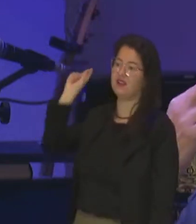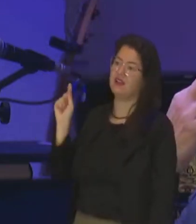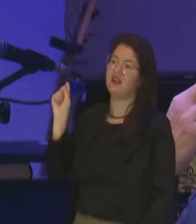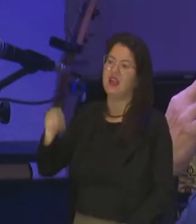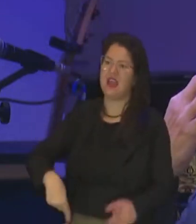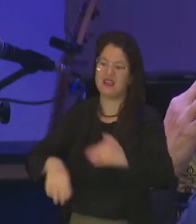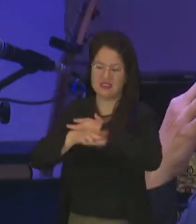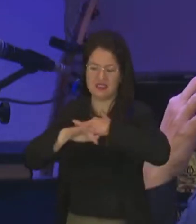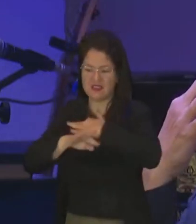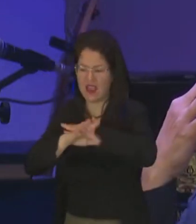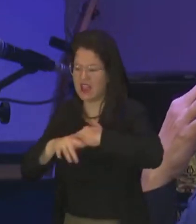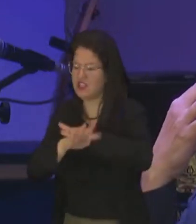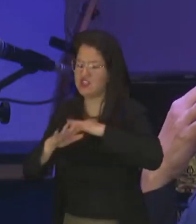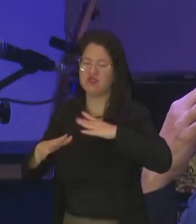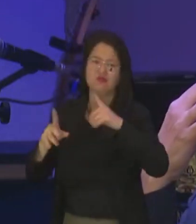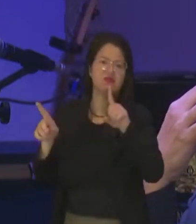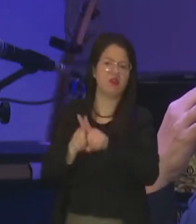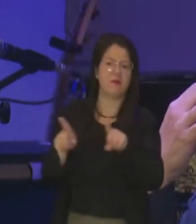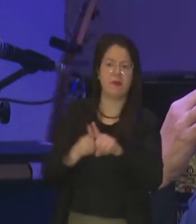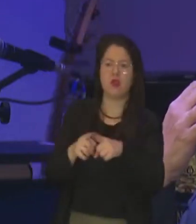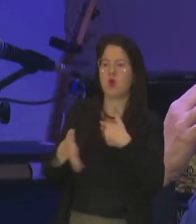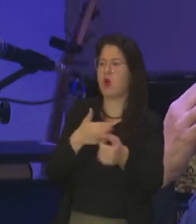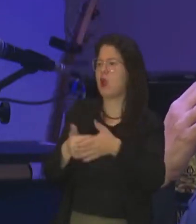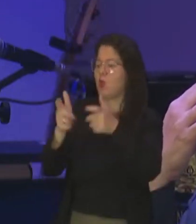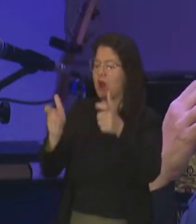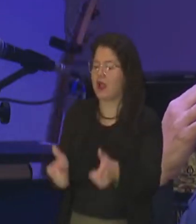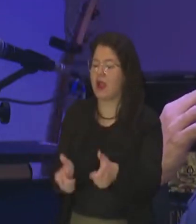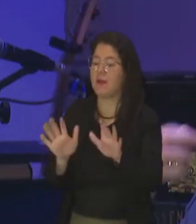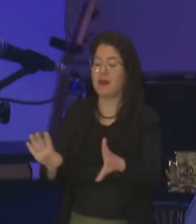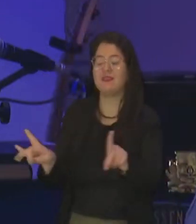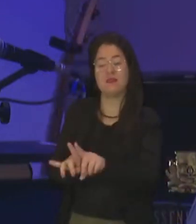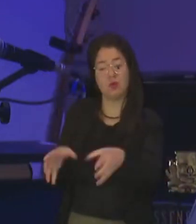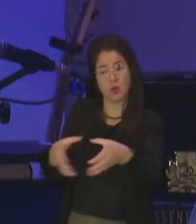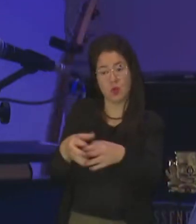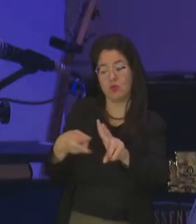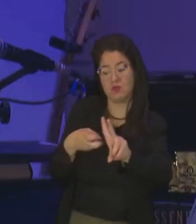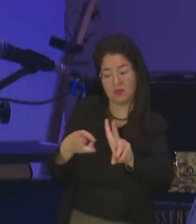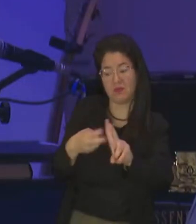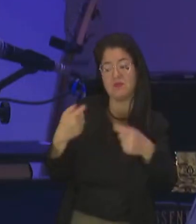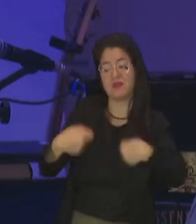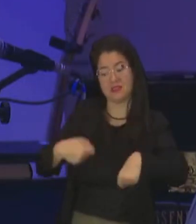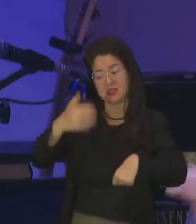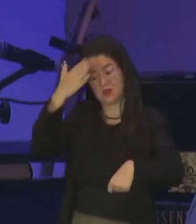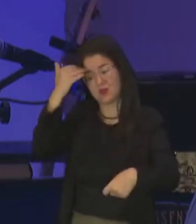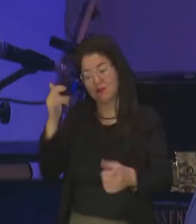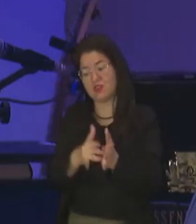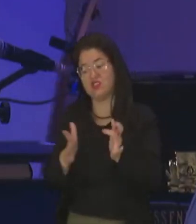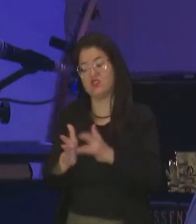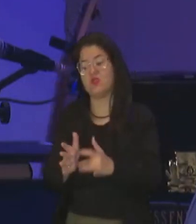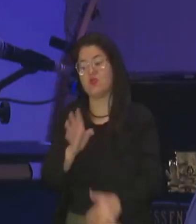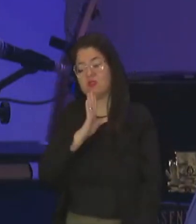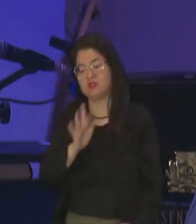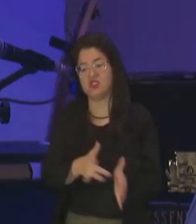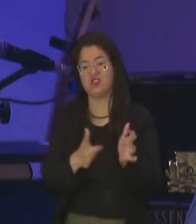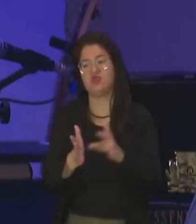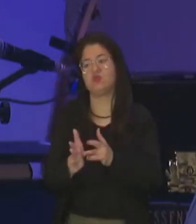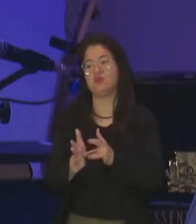grandes cidades, é onde você está, mas é também lá e muito mais além.